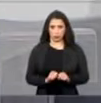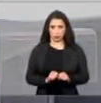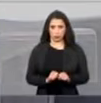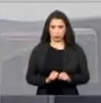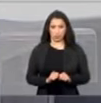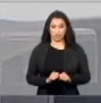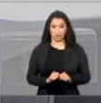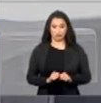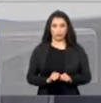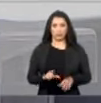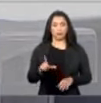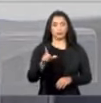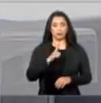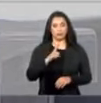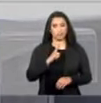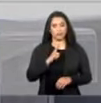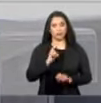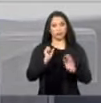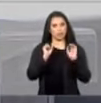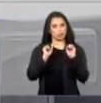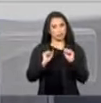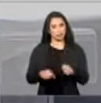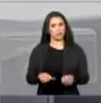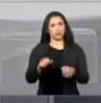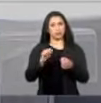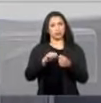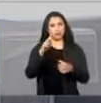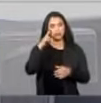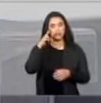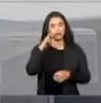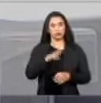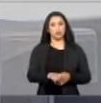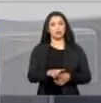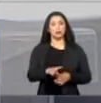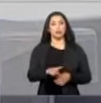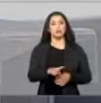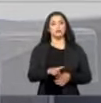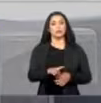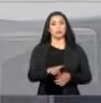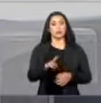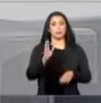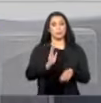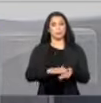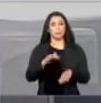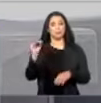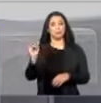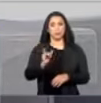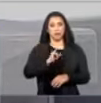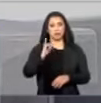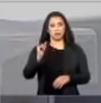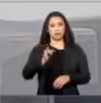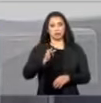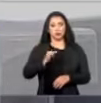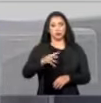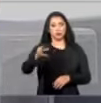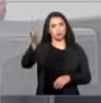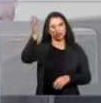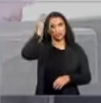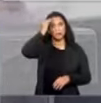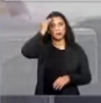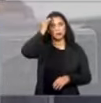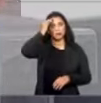qualificada e capacitada a refletir o que há de mais profissional, de mais republicano e de mais ciência no